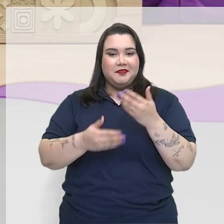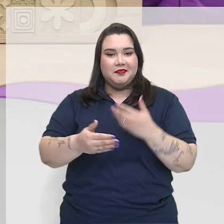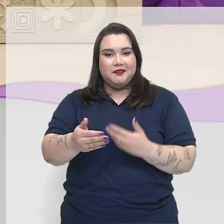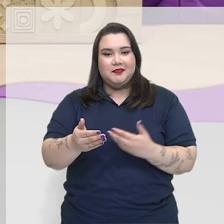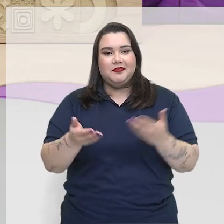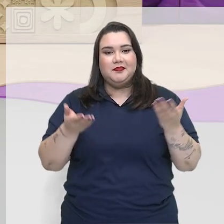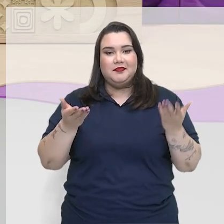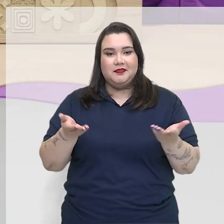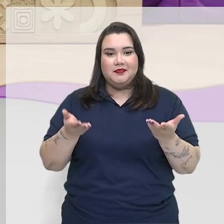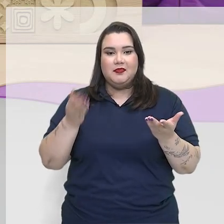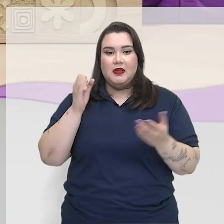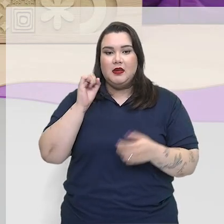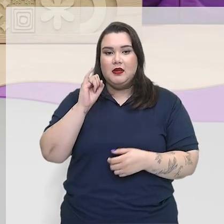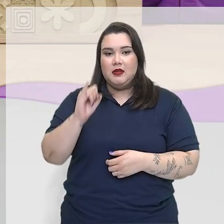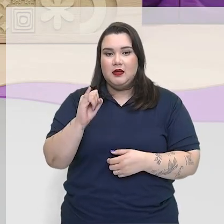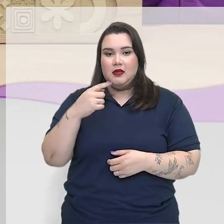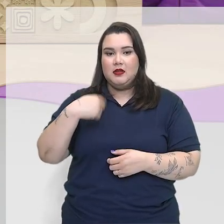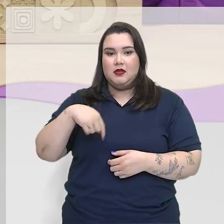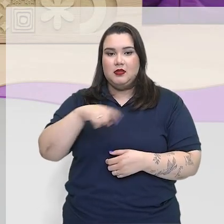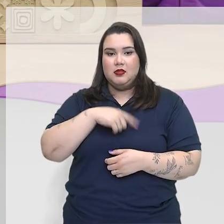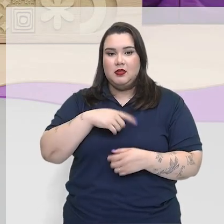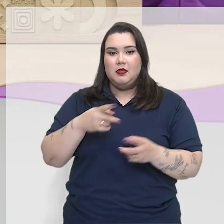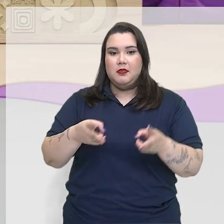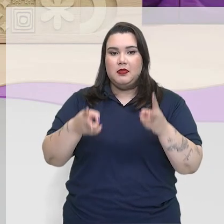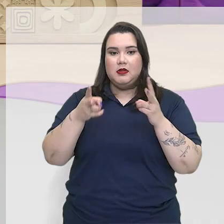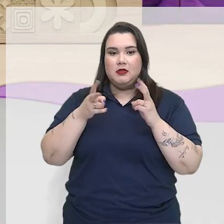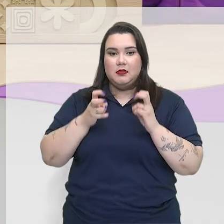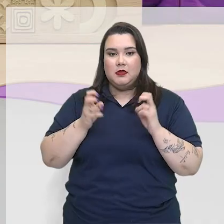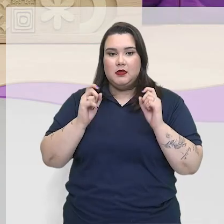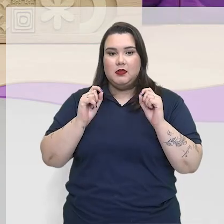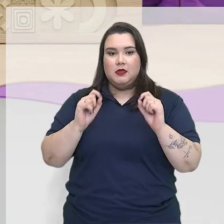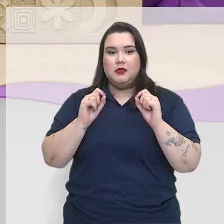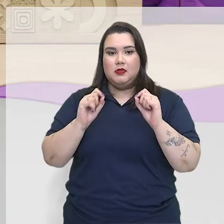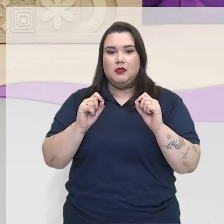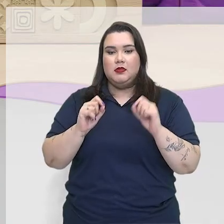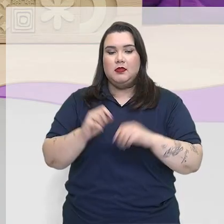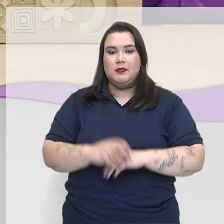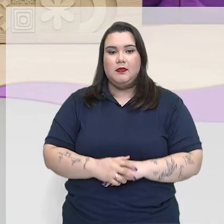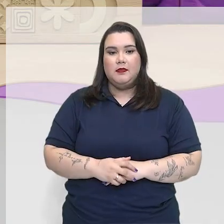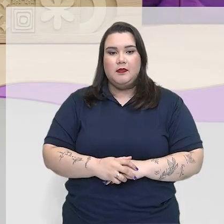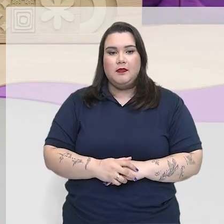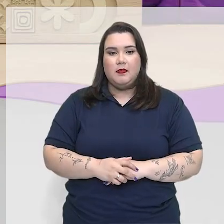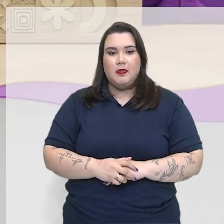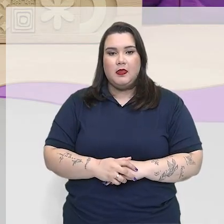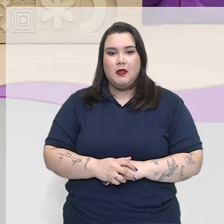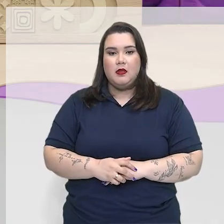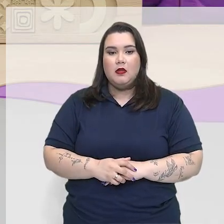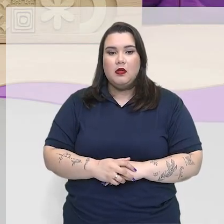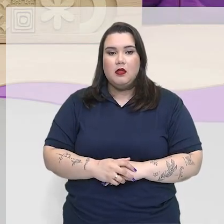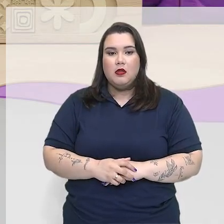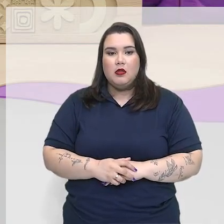continuidade exatamente, se nós observarmos, aqui do lado, nós temos aí